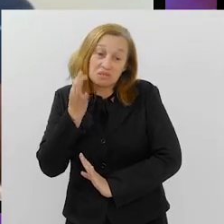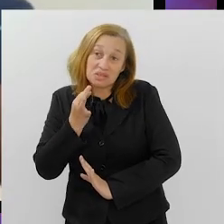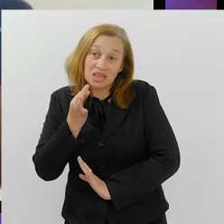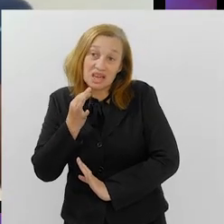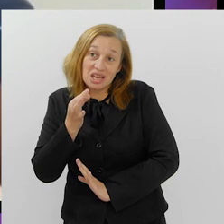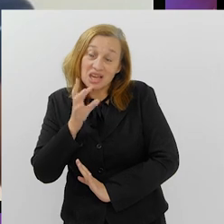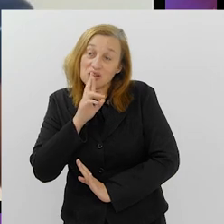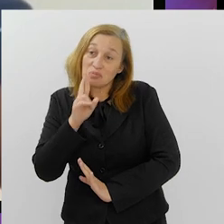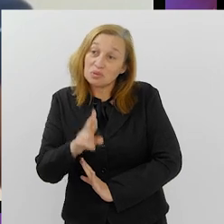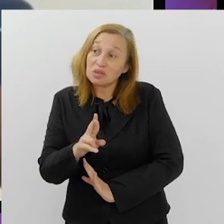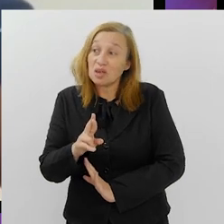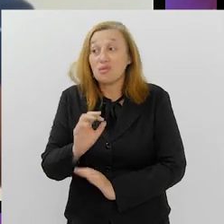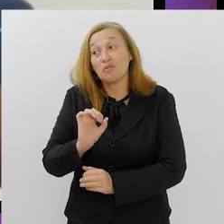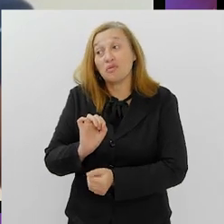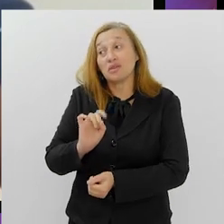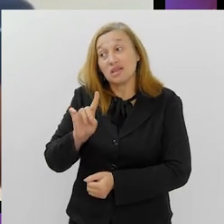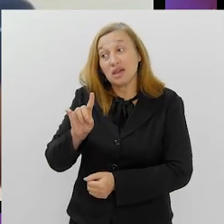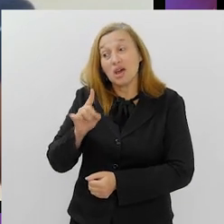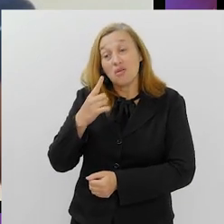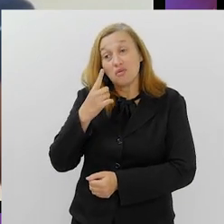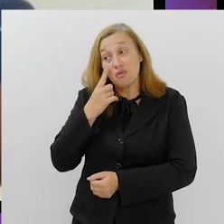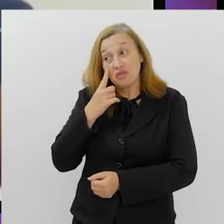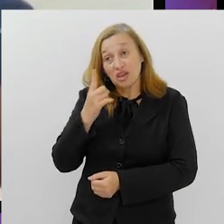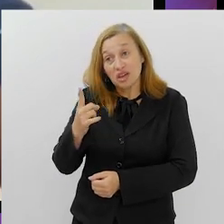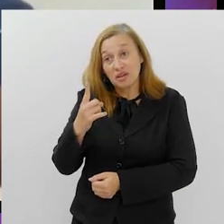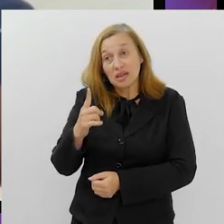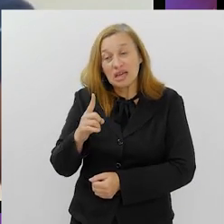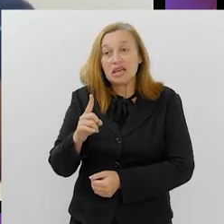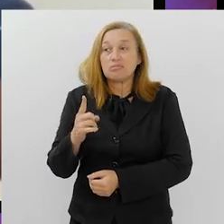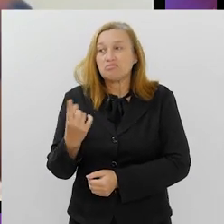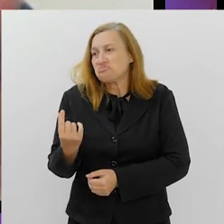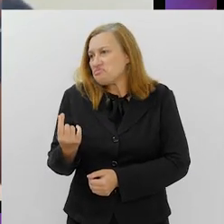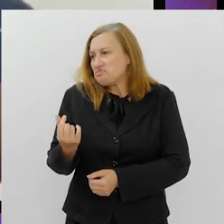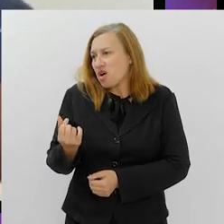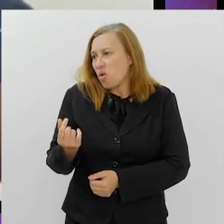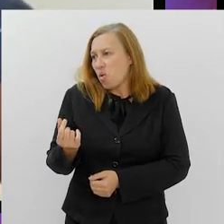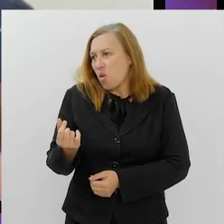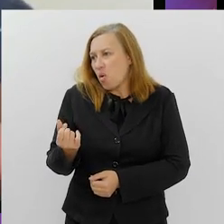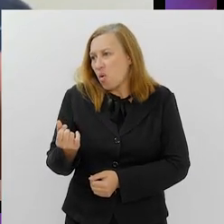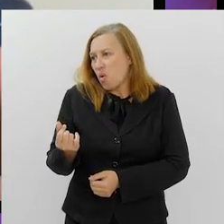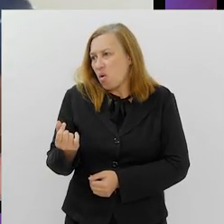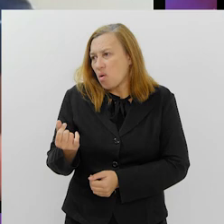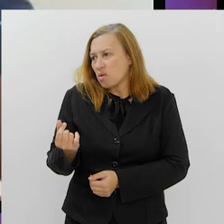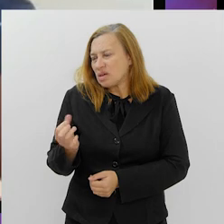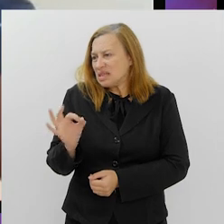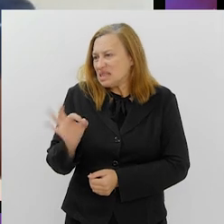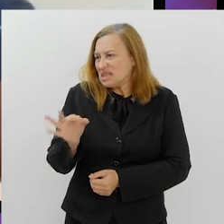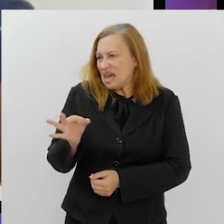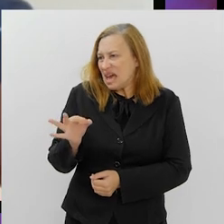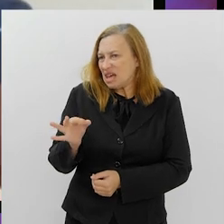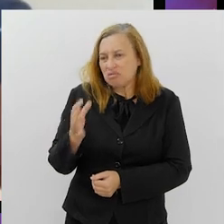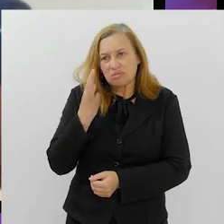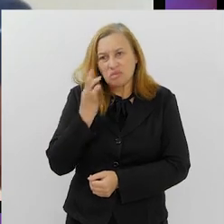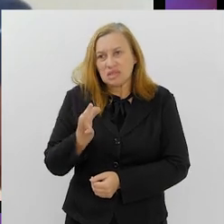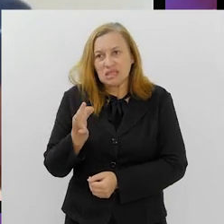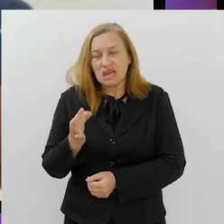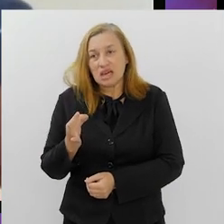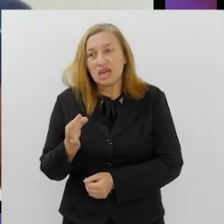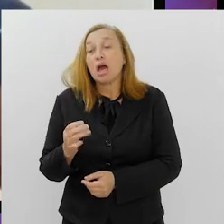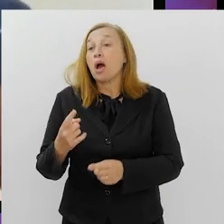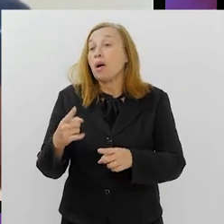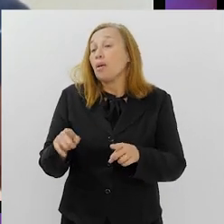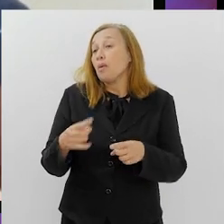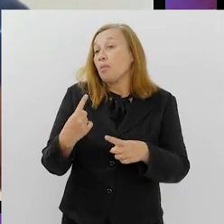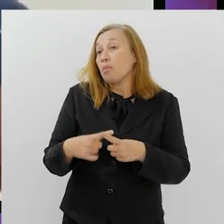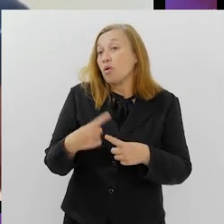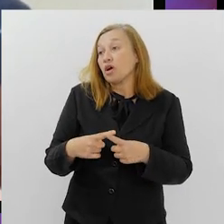eu que a federação, com certeza, deve ajudar o clube com algum valor fixo, para o clube tá na divisão, porque eu acho